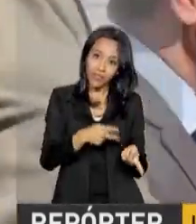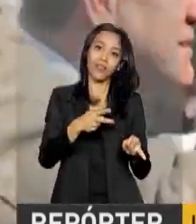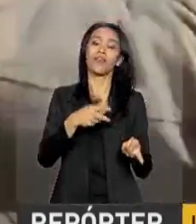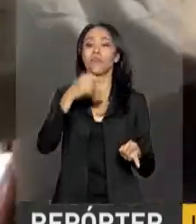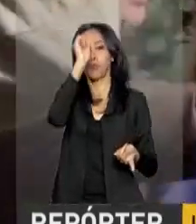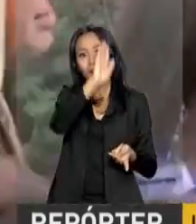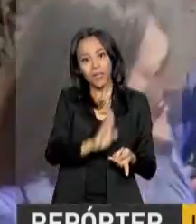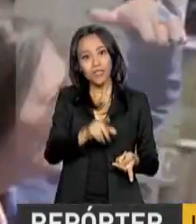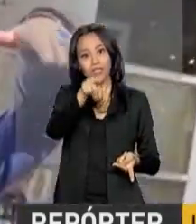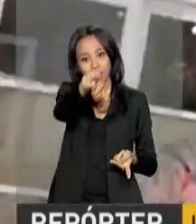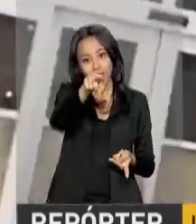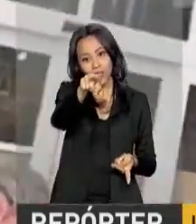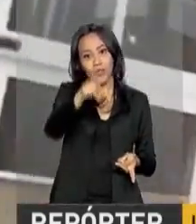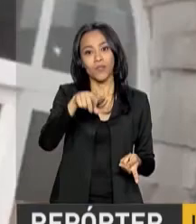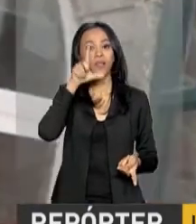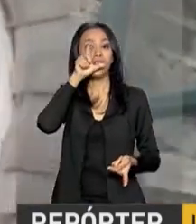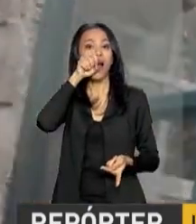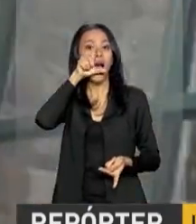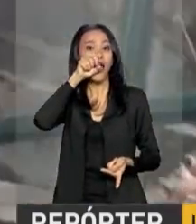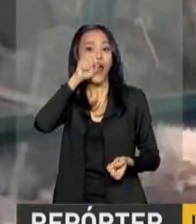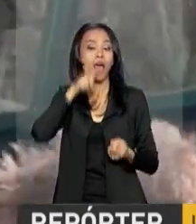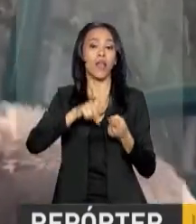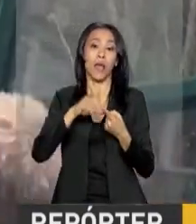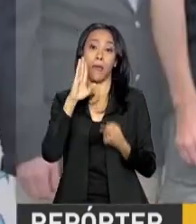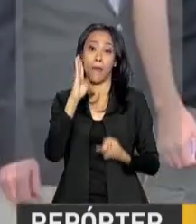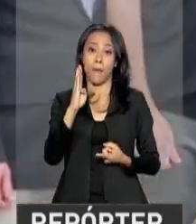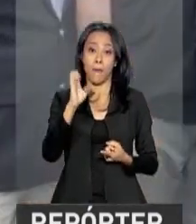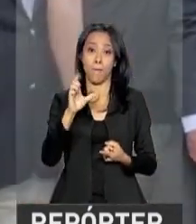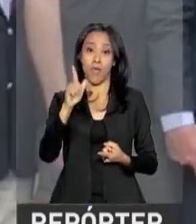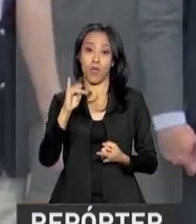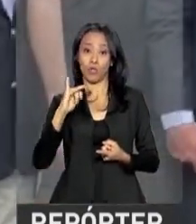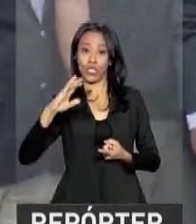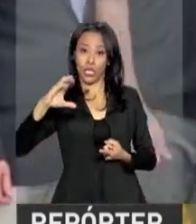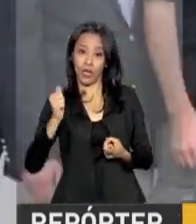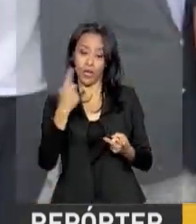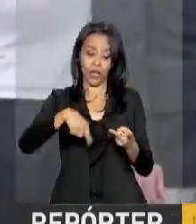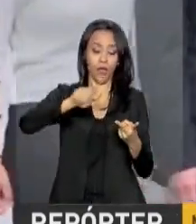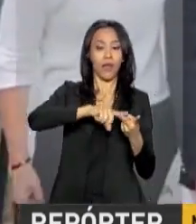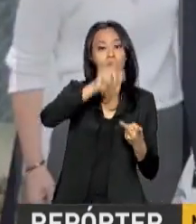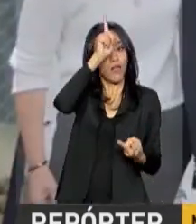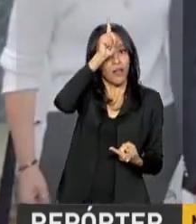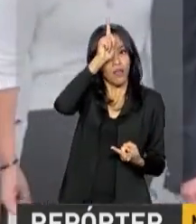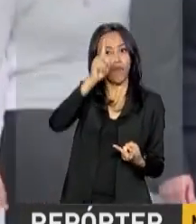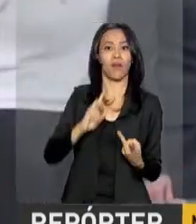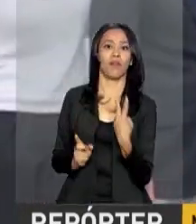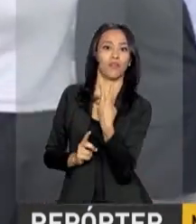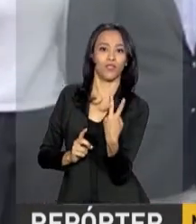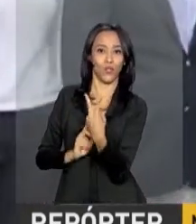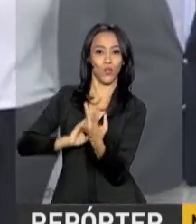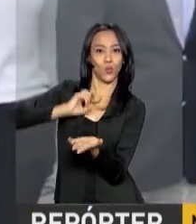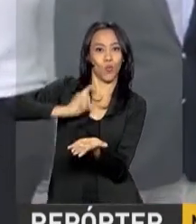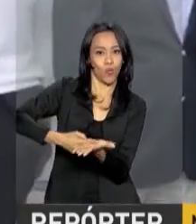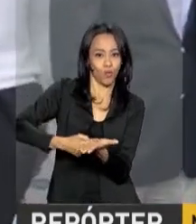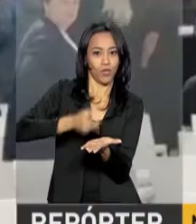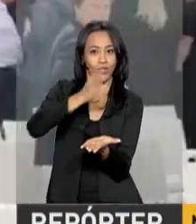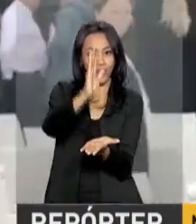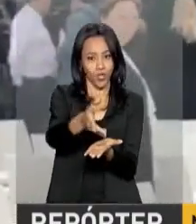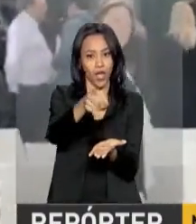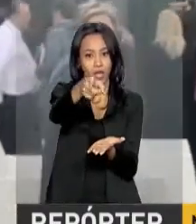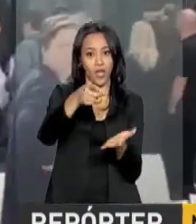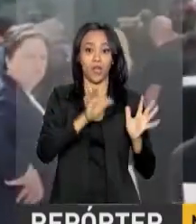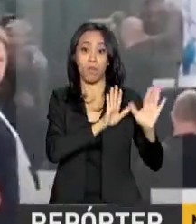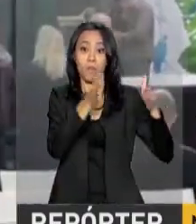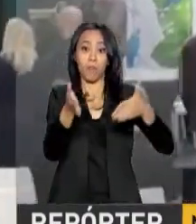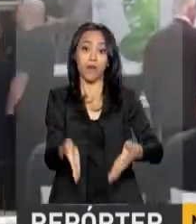fechado com organizações da bélgica e da alemanha pelo ministro do meio ambiente edson duarte ele participou da inauguração